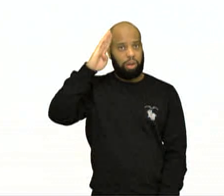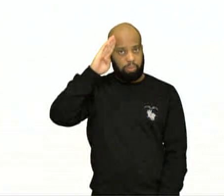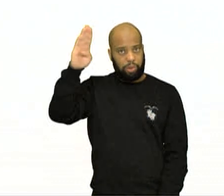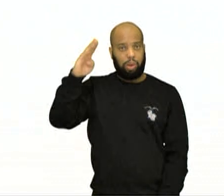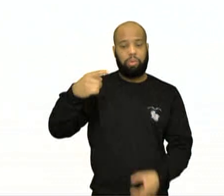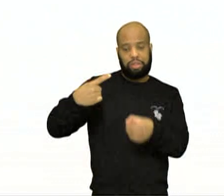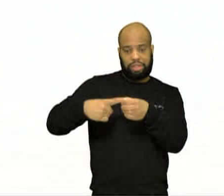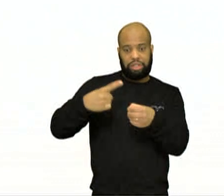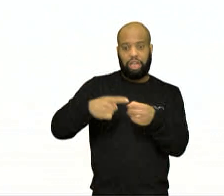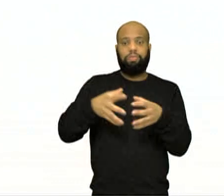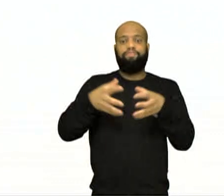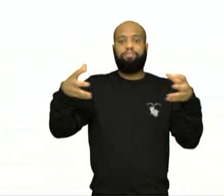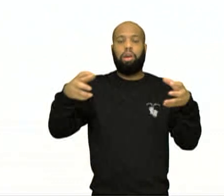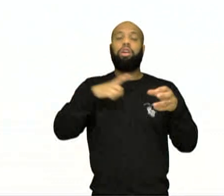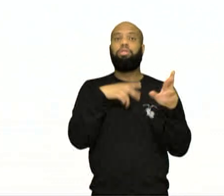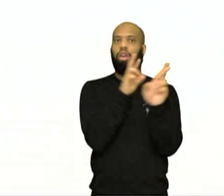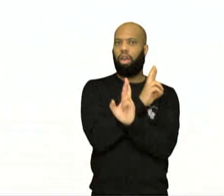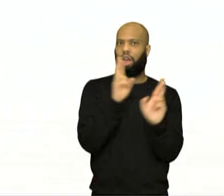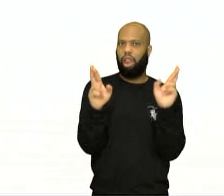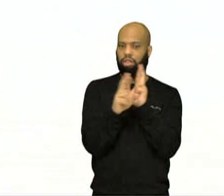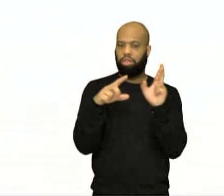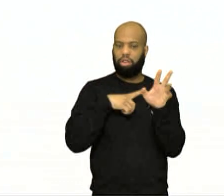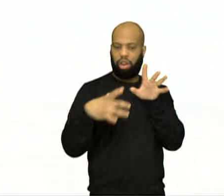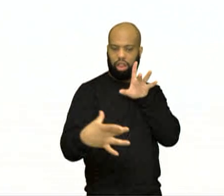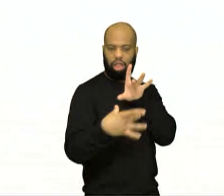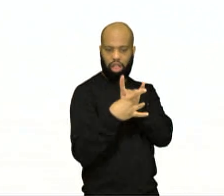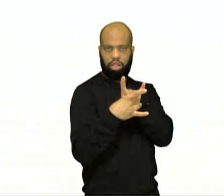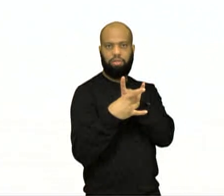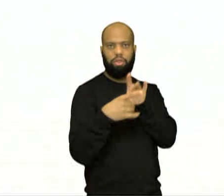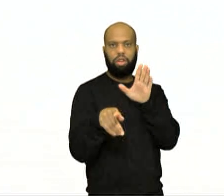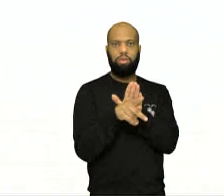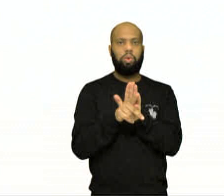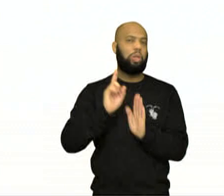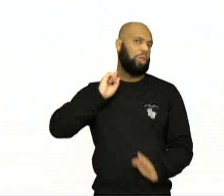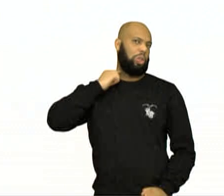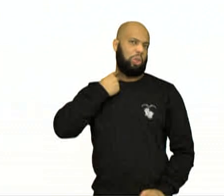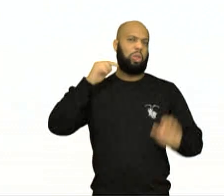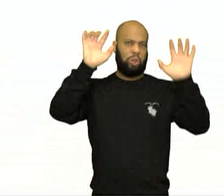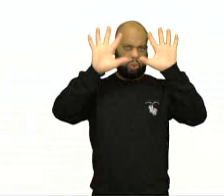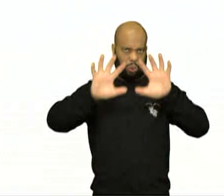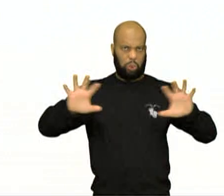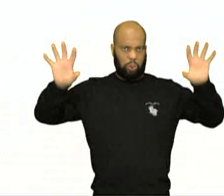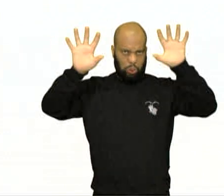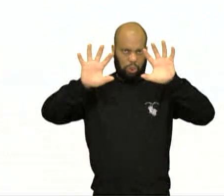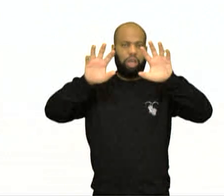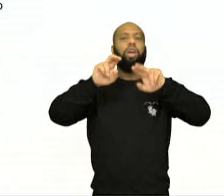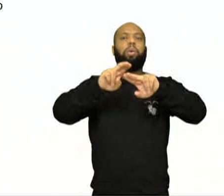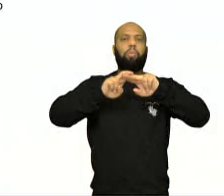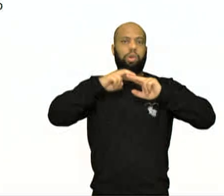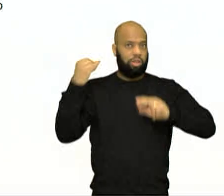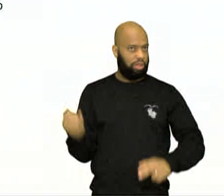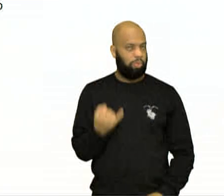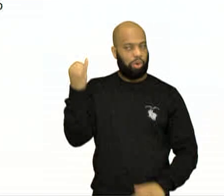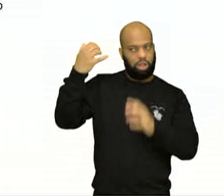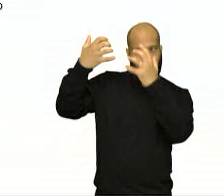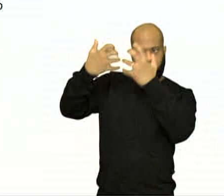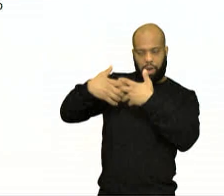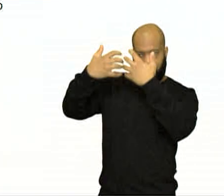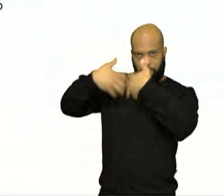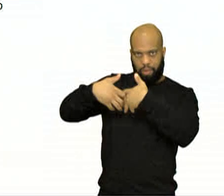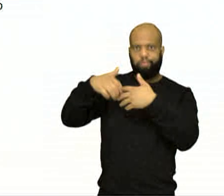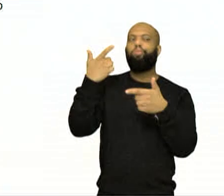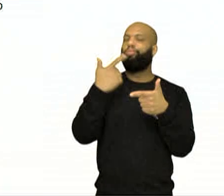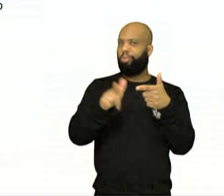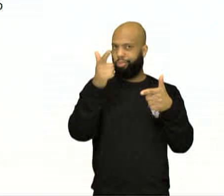grandes cidades, estão relacionados ou estão ligados à questão da poluição atmosférica. Daí a importância de a gente refletir sobre esse problema,